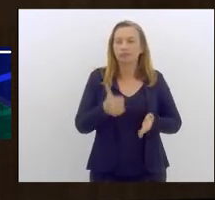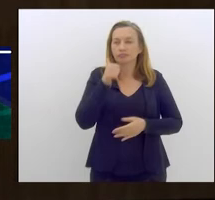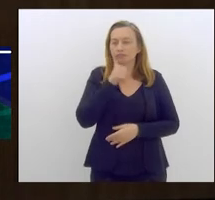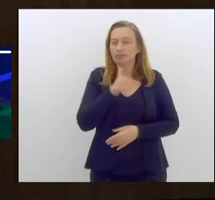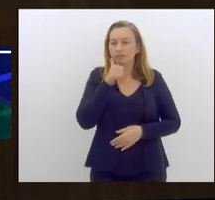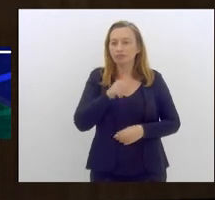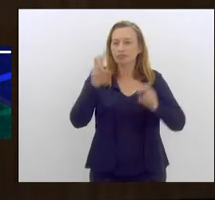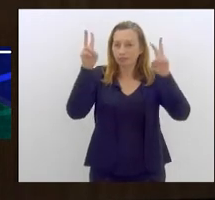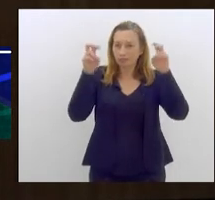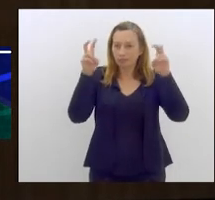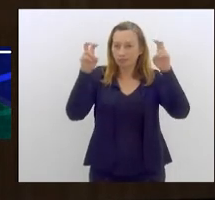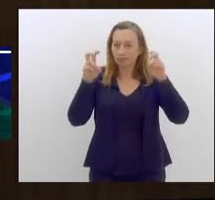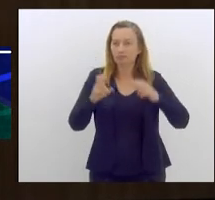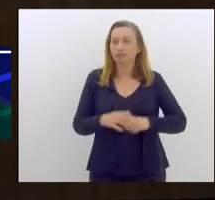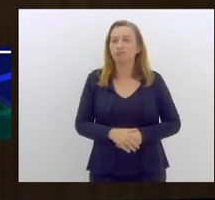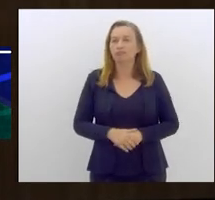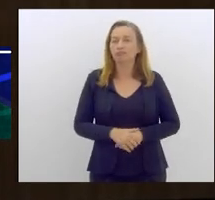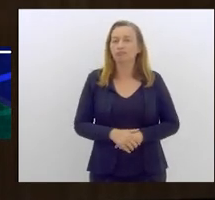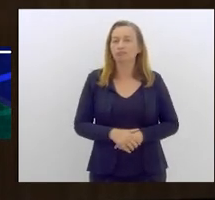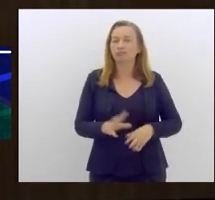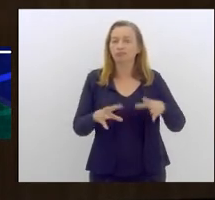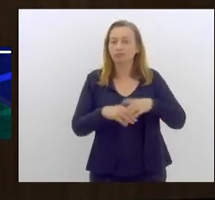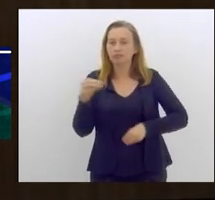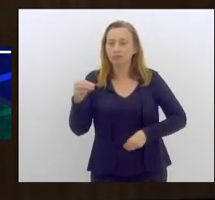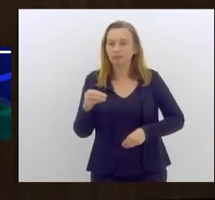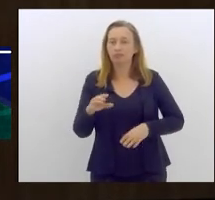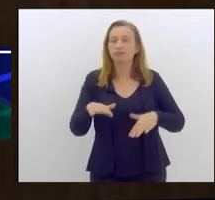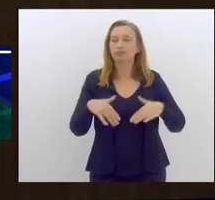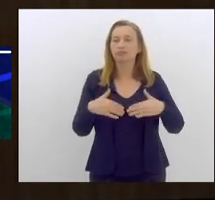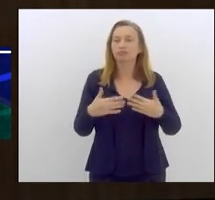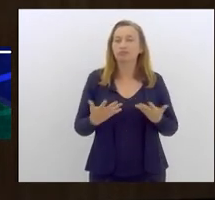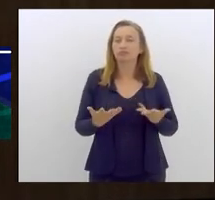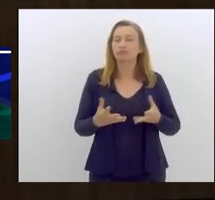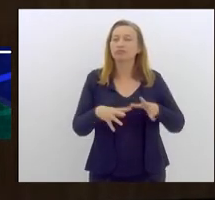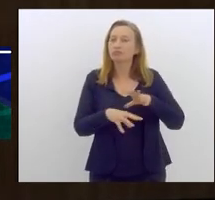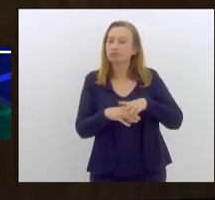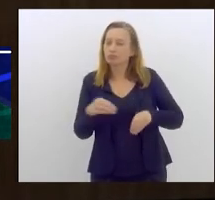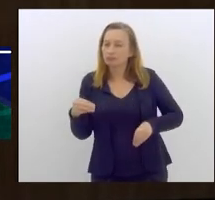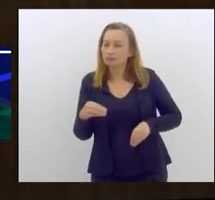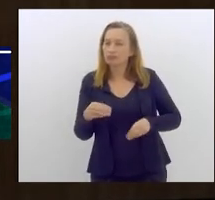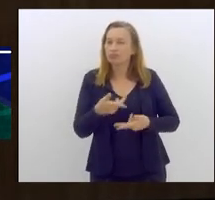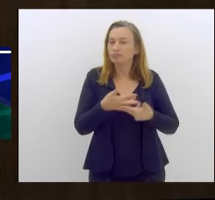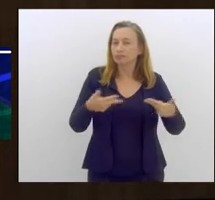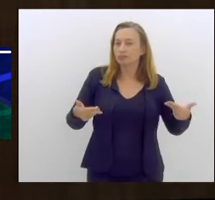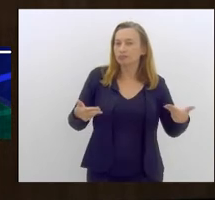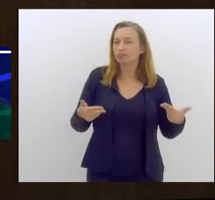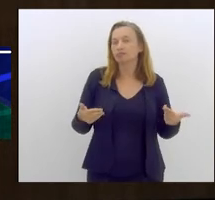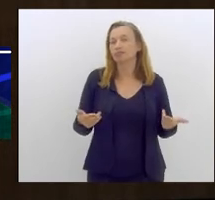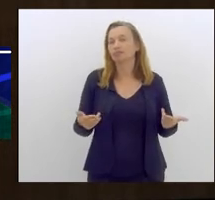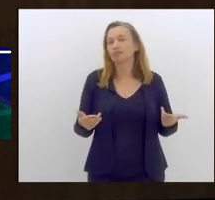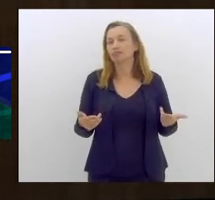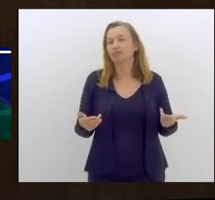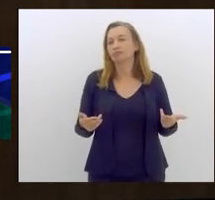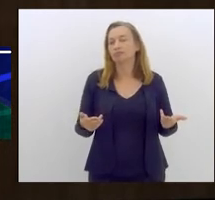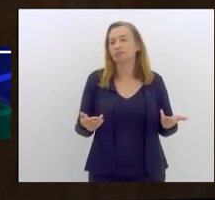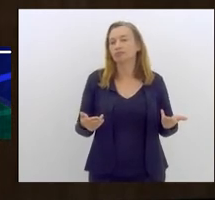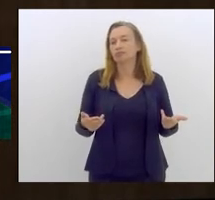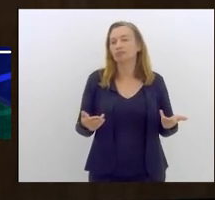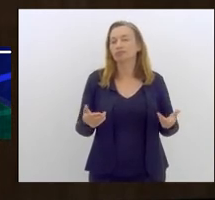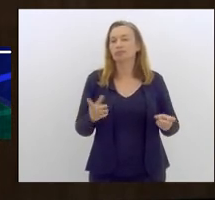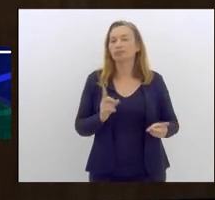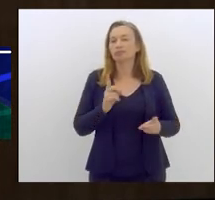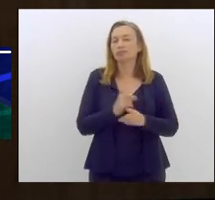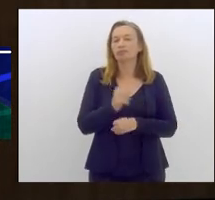questão do desaparecimento. Por trás de um desaparecimento, muitas vezes, nós vamos encontrar